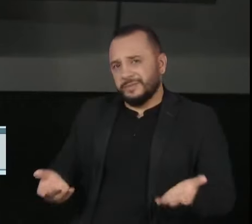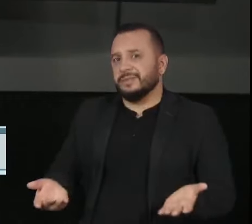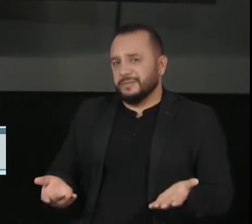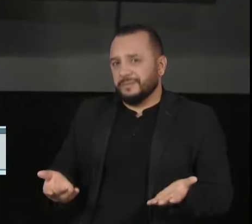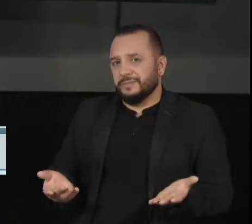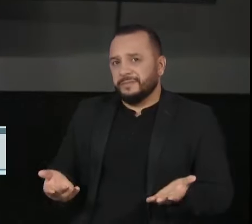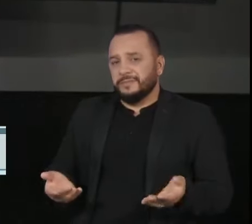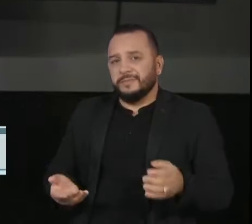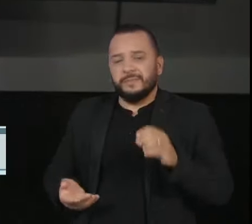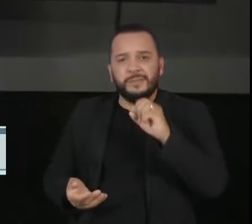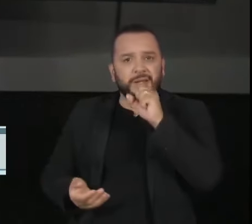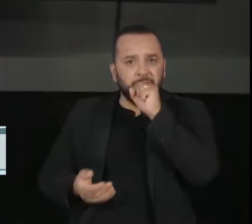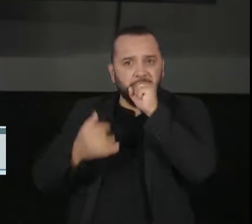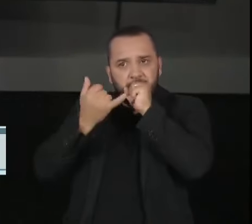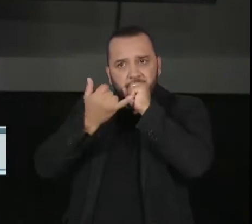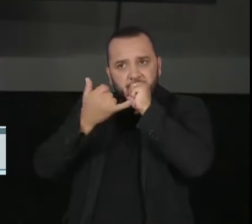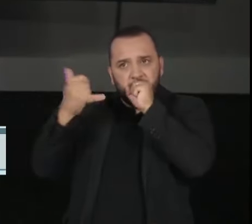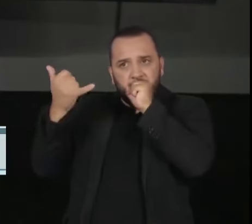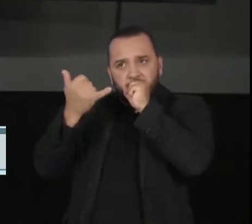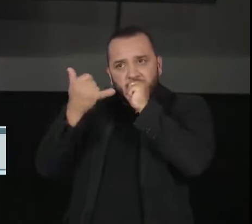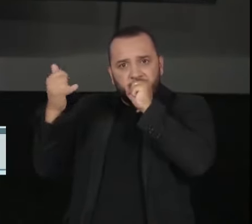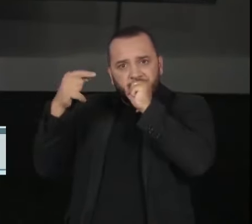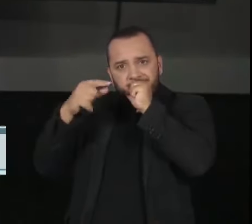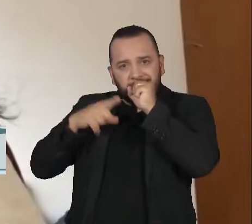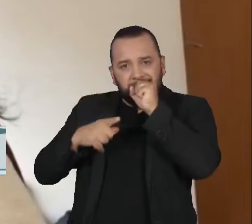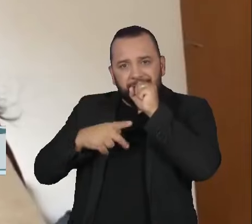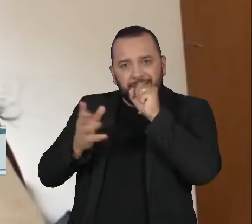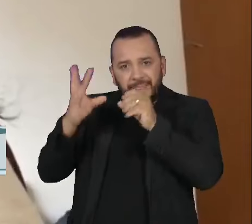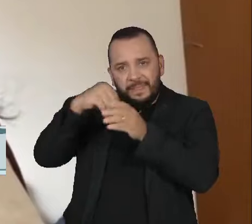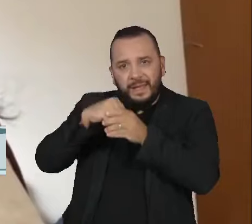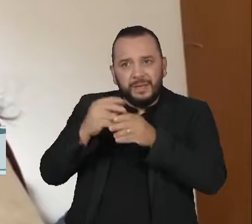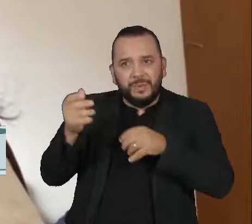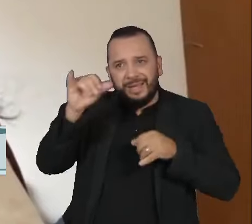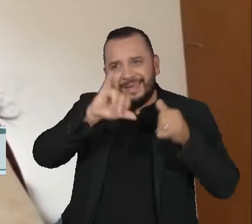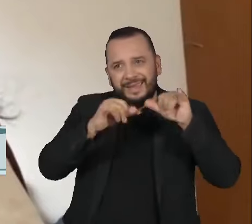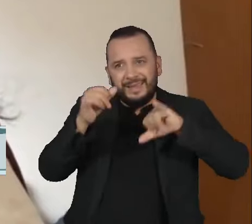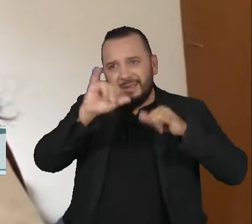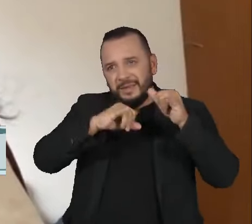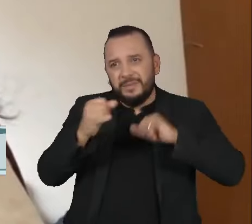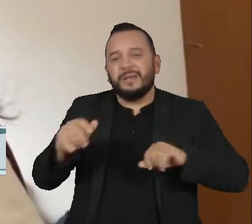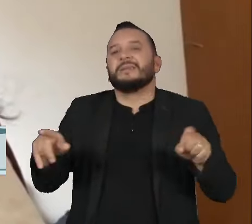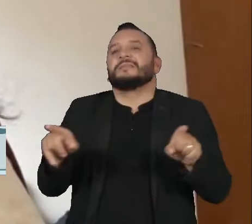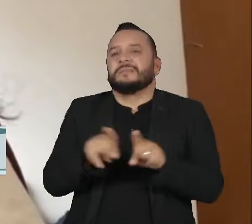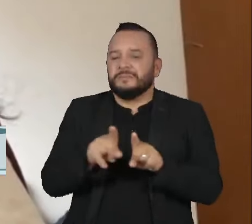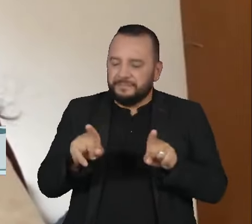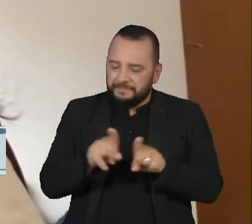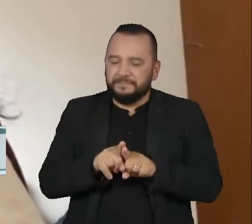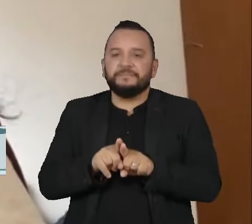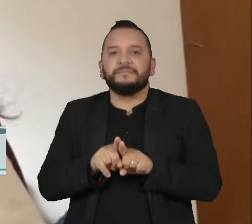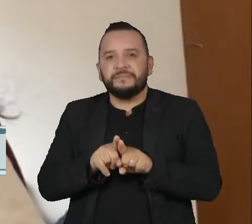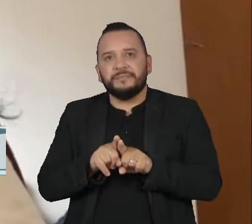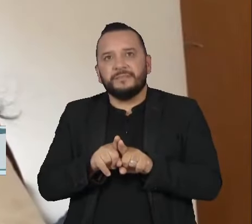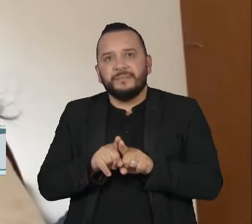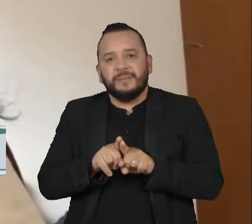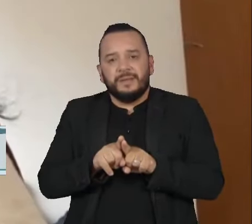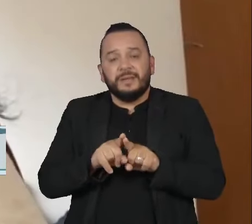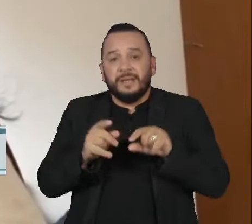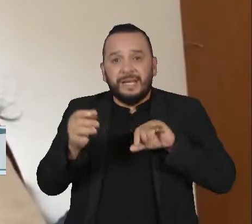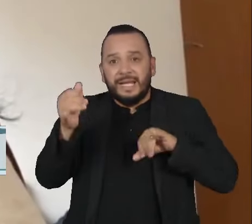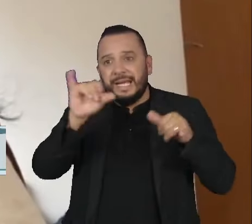cigarro eletrônico, ele tem inúmeras substâncias e uma boa parte delas, elas